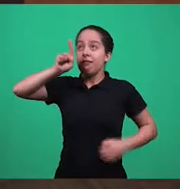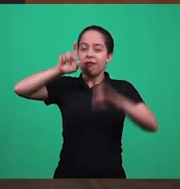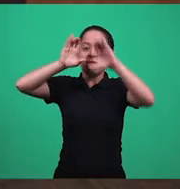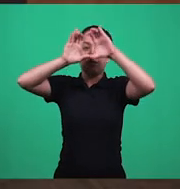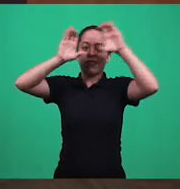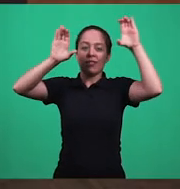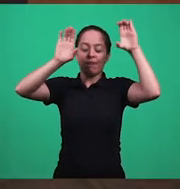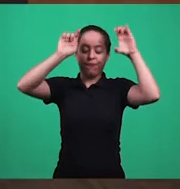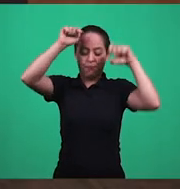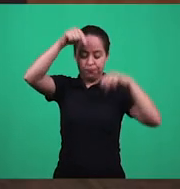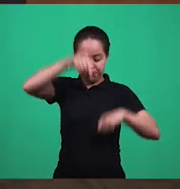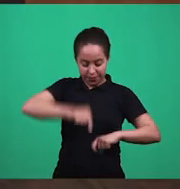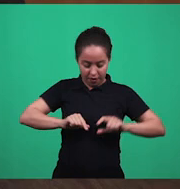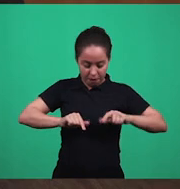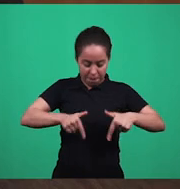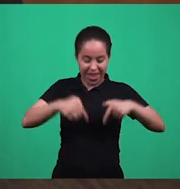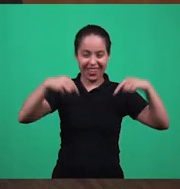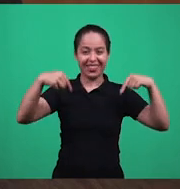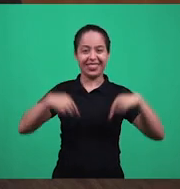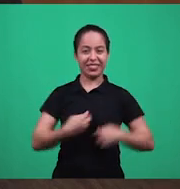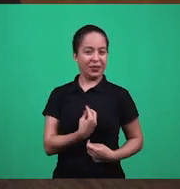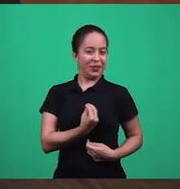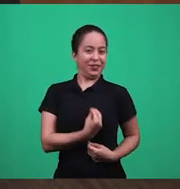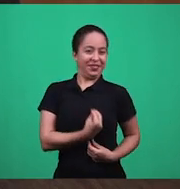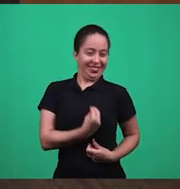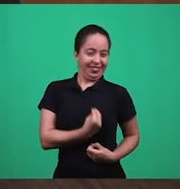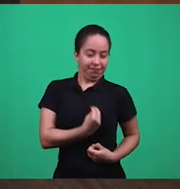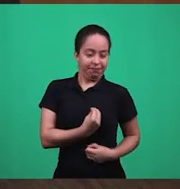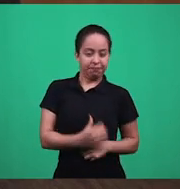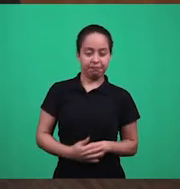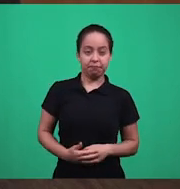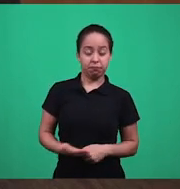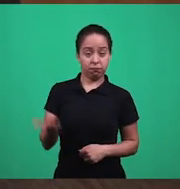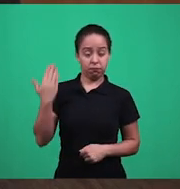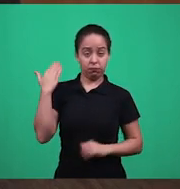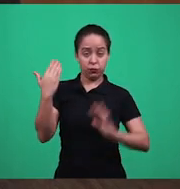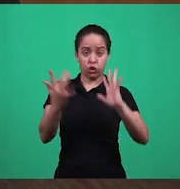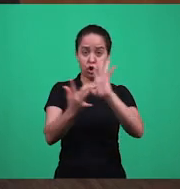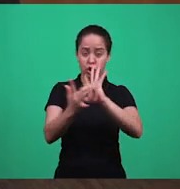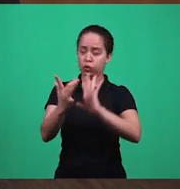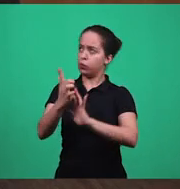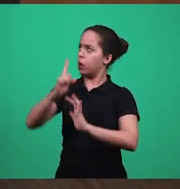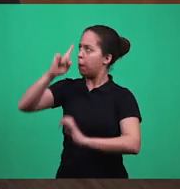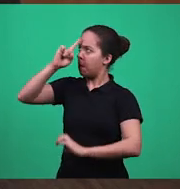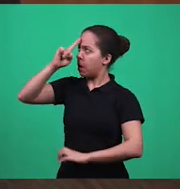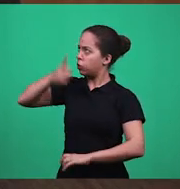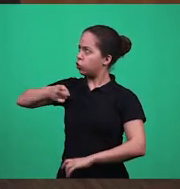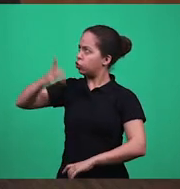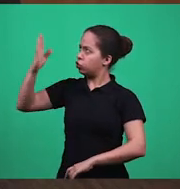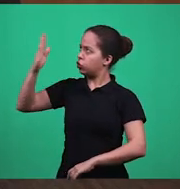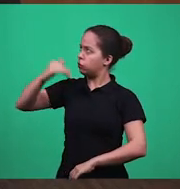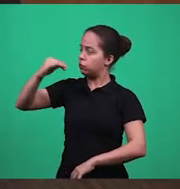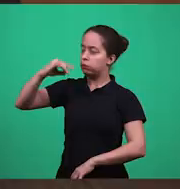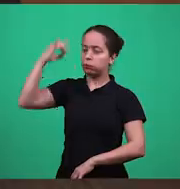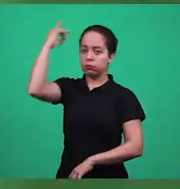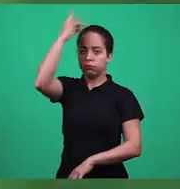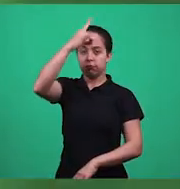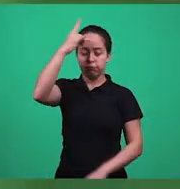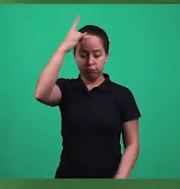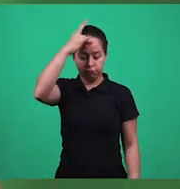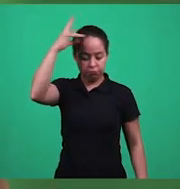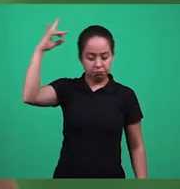para baixo. O Senhor Jesus, ao enviar o seu Espírito Santo,